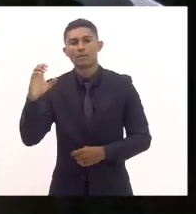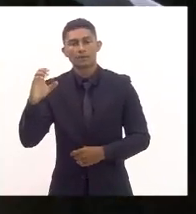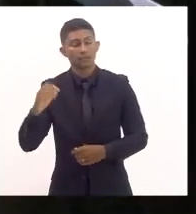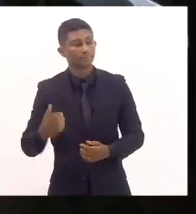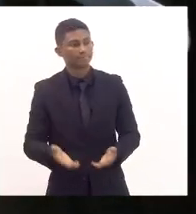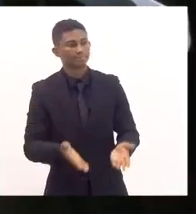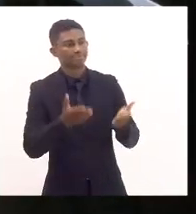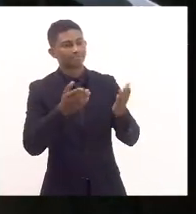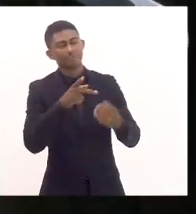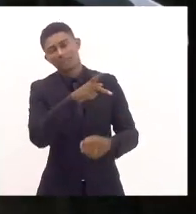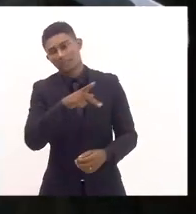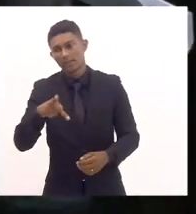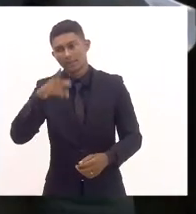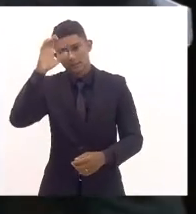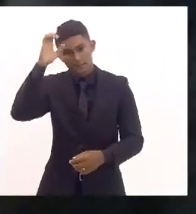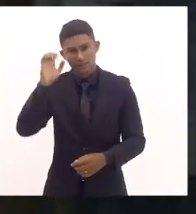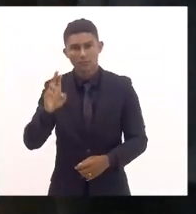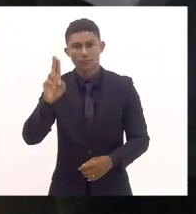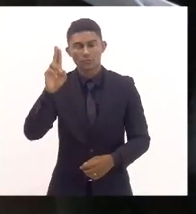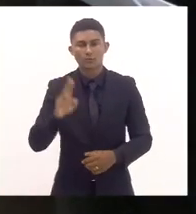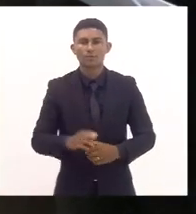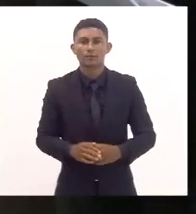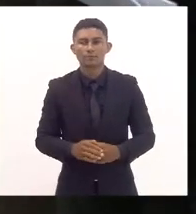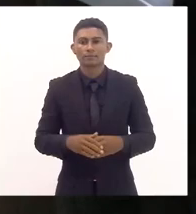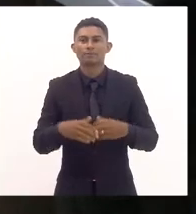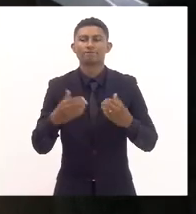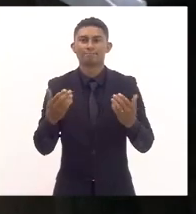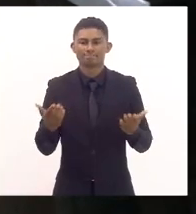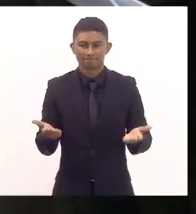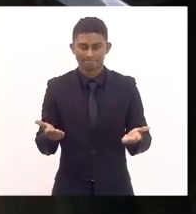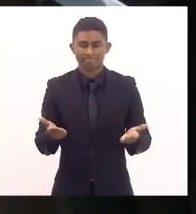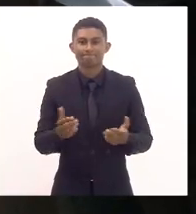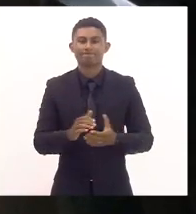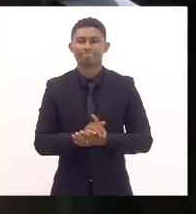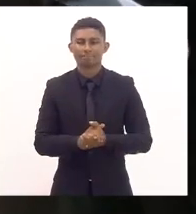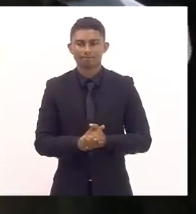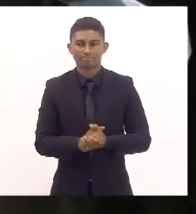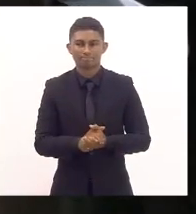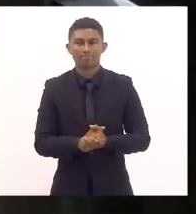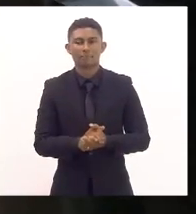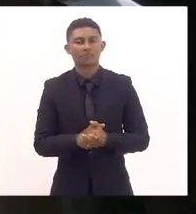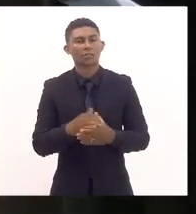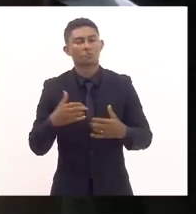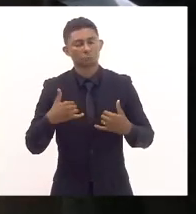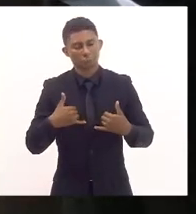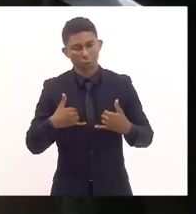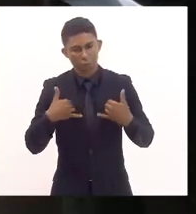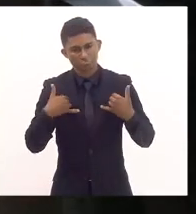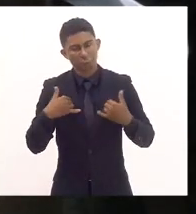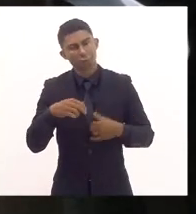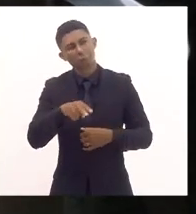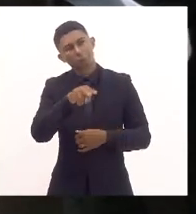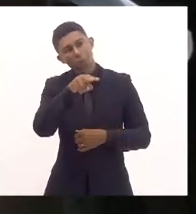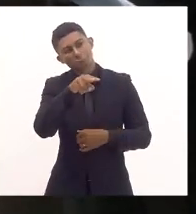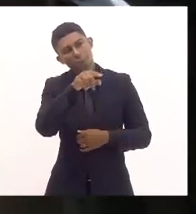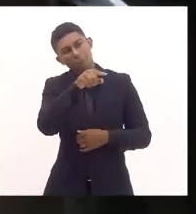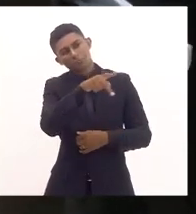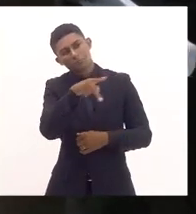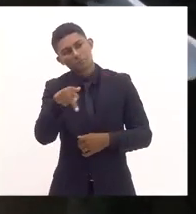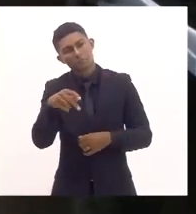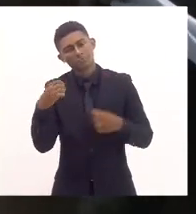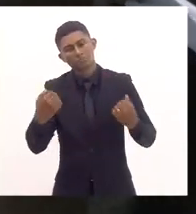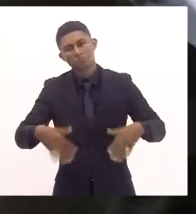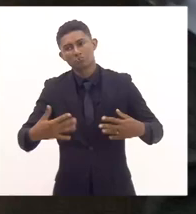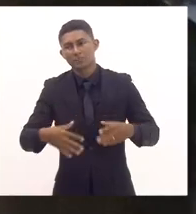presidenta a tia jura a Renovada honra pela sempre